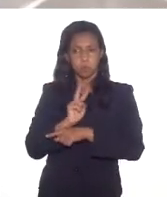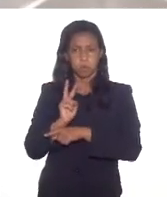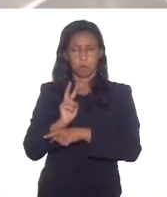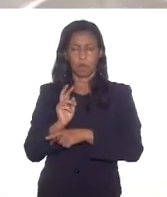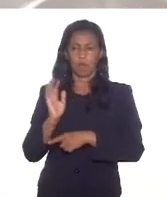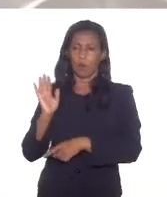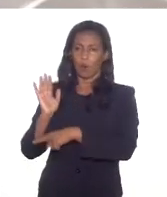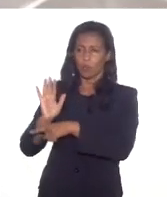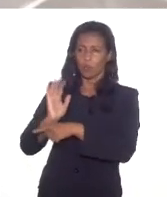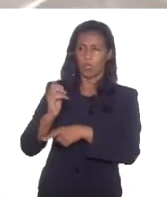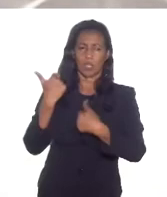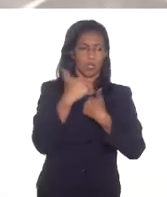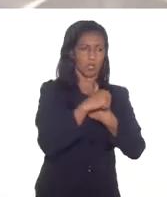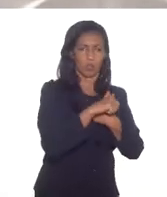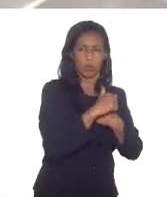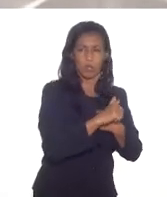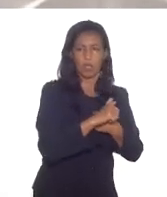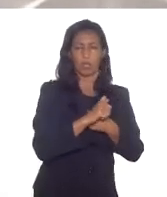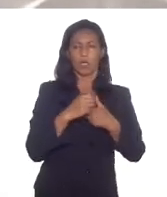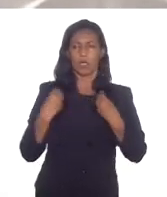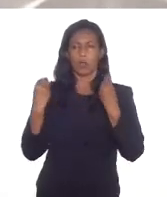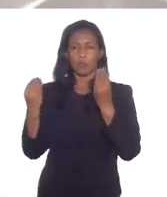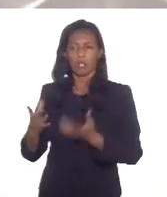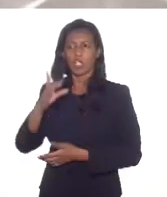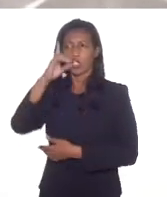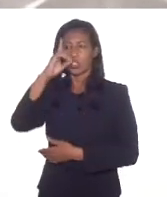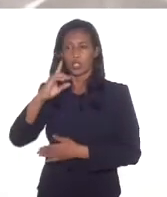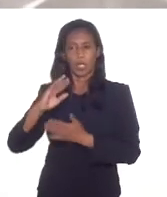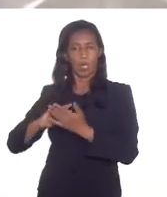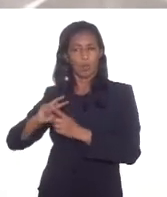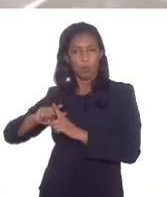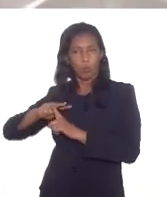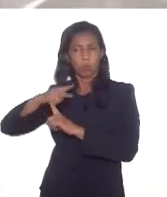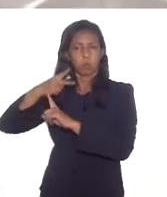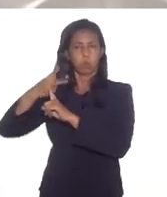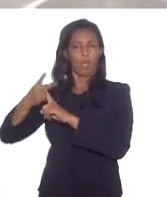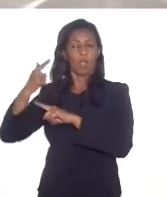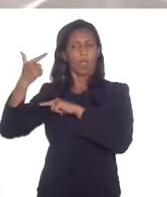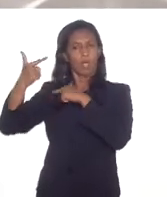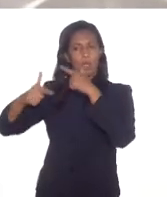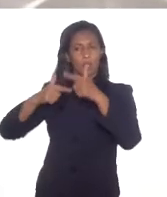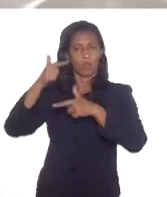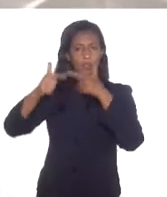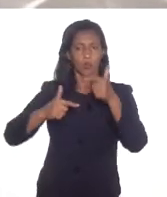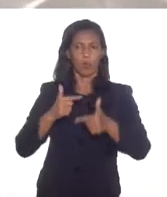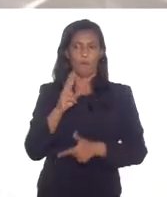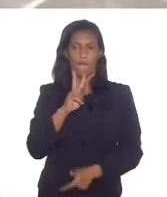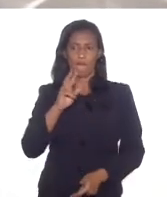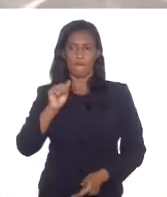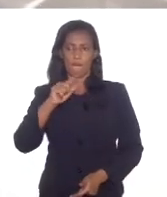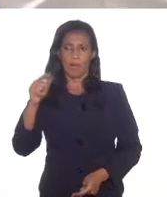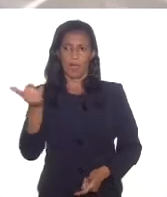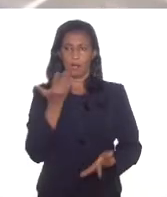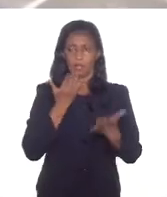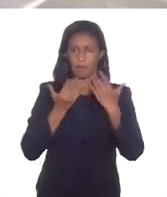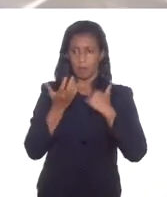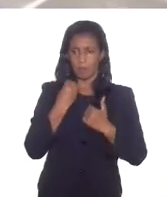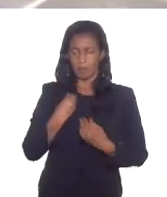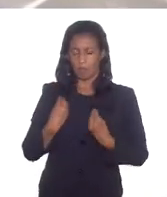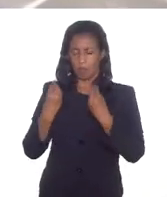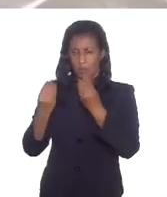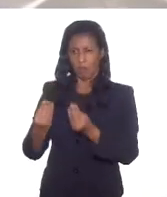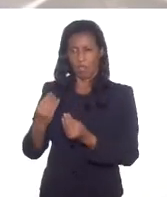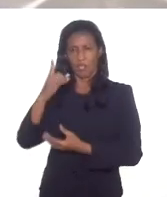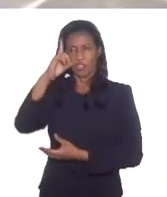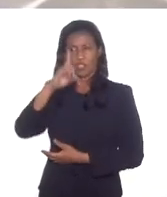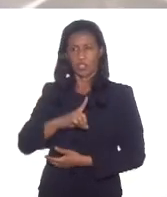de classe, eu garanti e trabalhei para o aumento, dentre outras coisas, também do Vale Alimentação. Eu garanti a criação